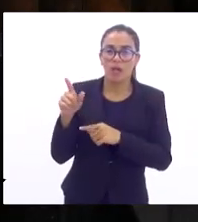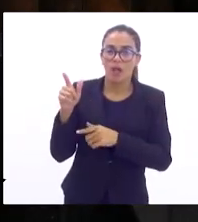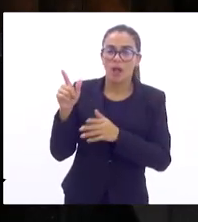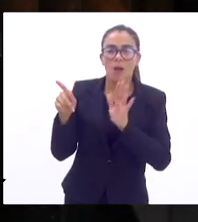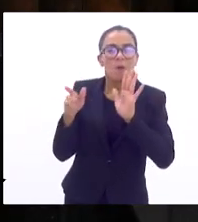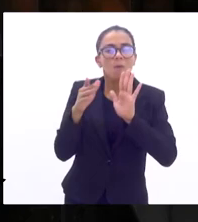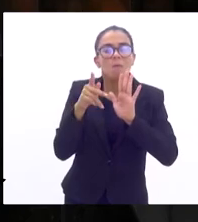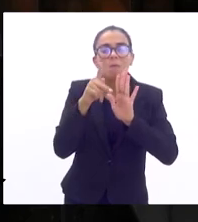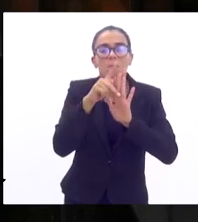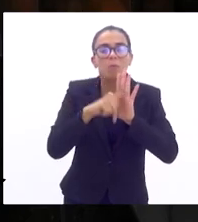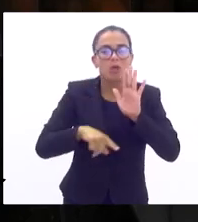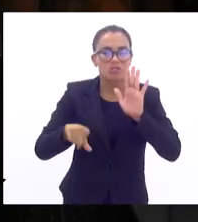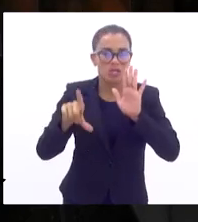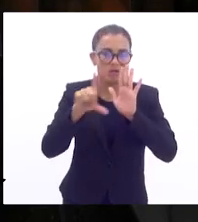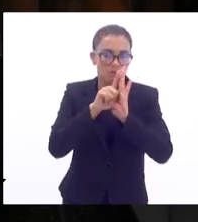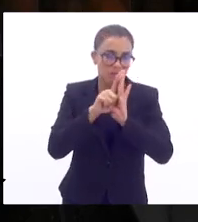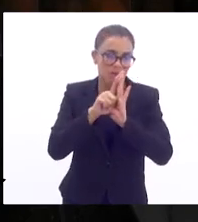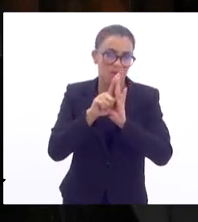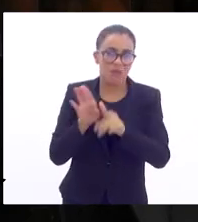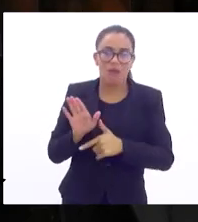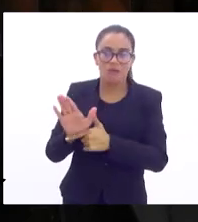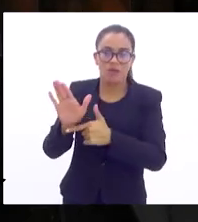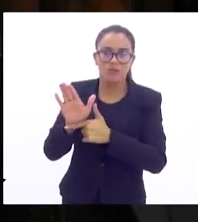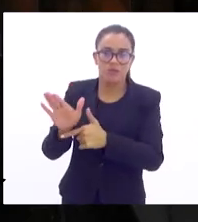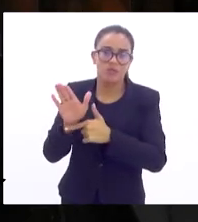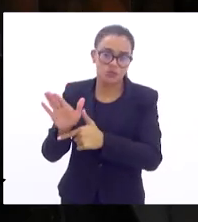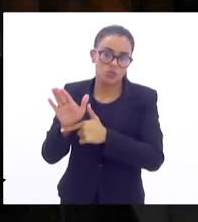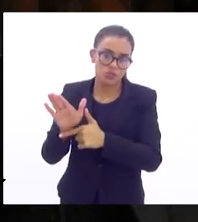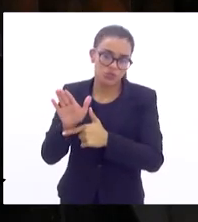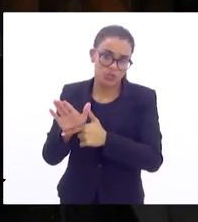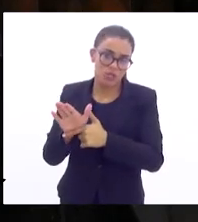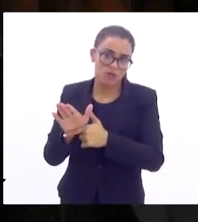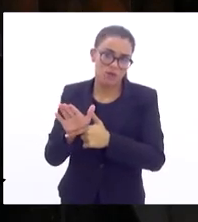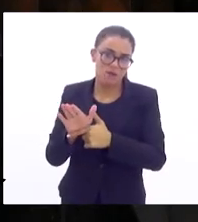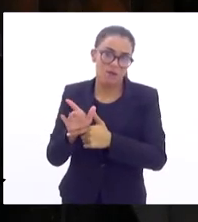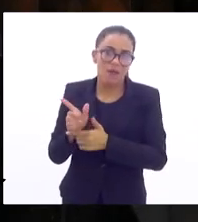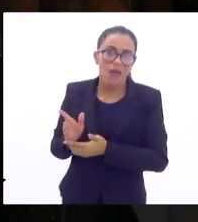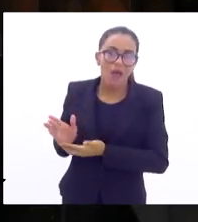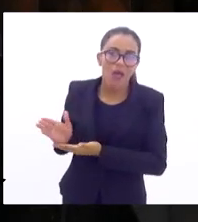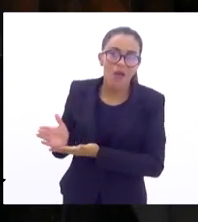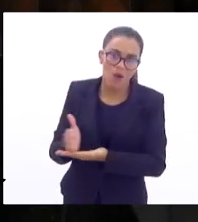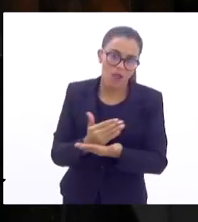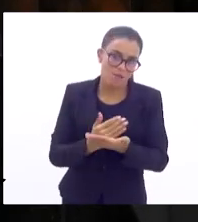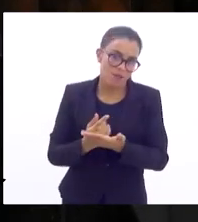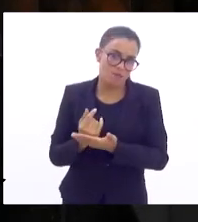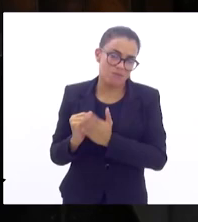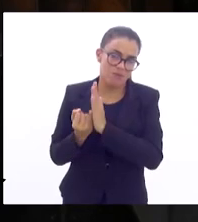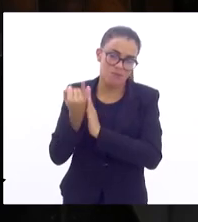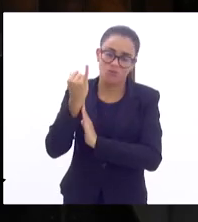projeto de lei de benefício fiscal E por quê Porque não tem lógica